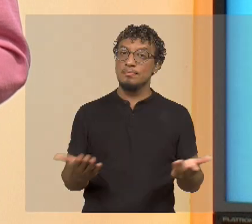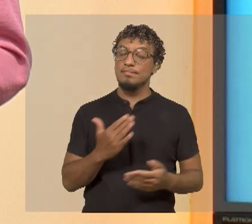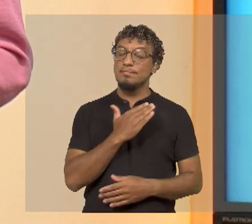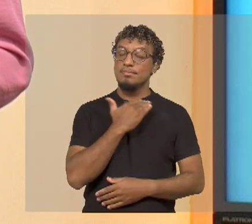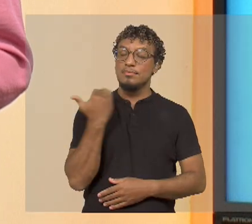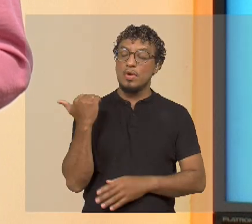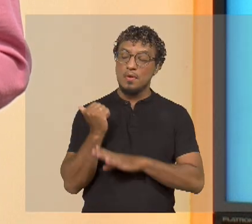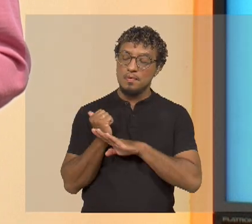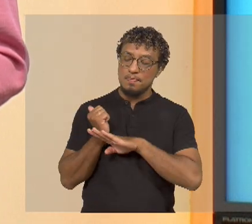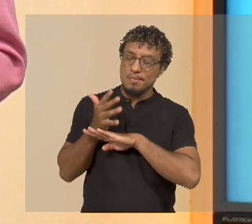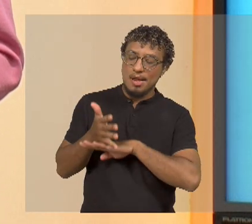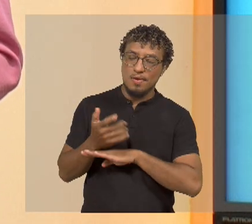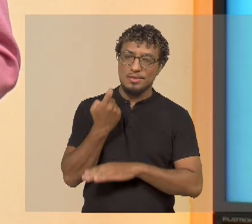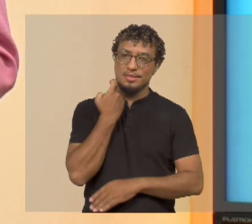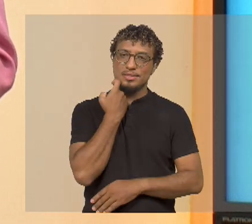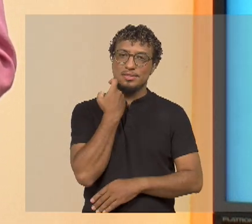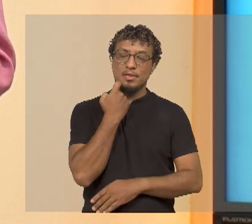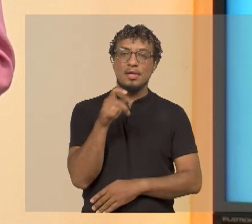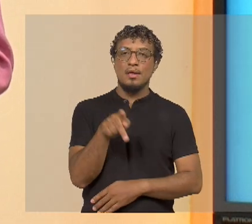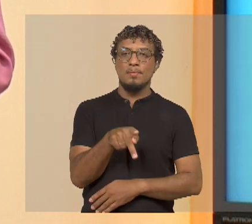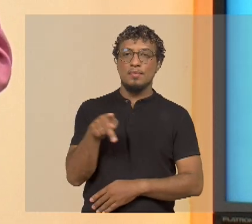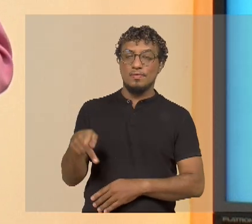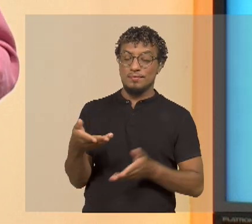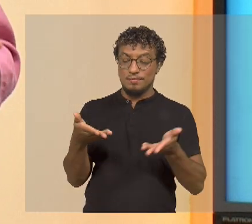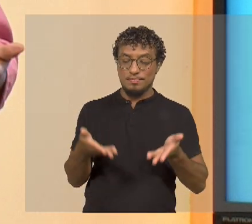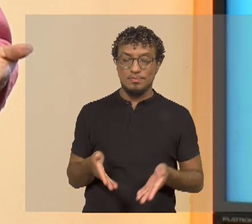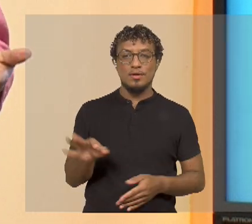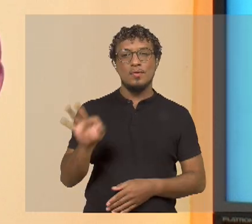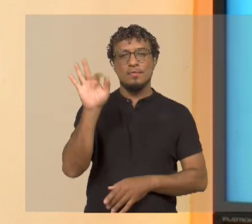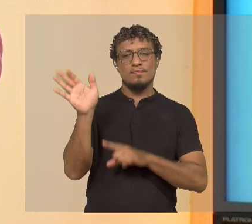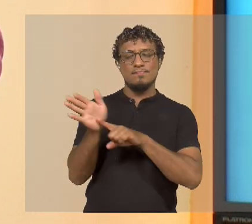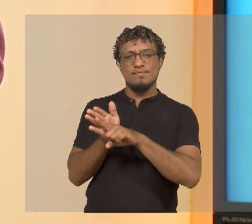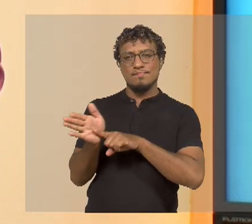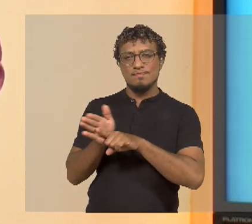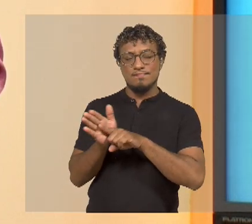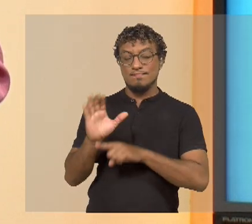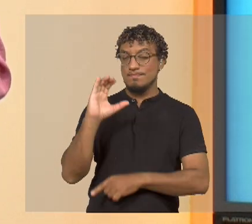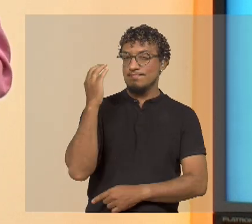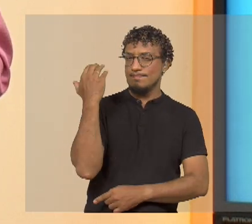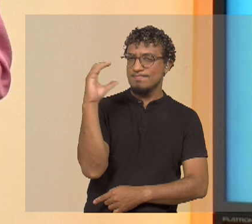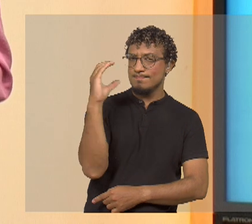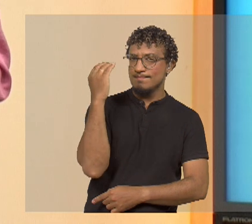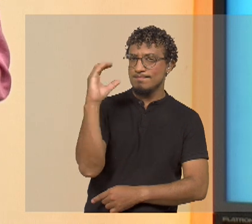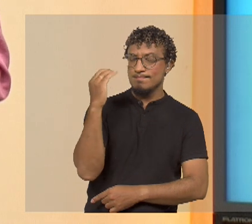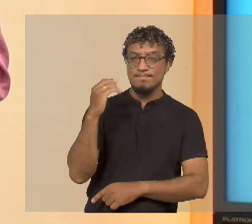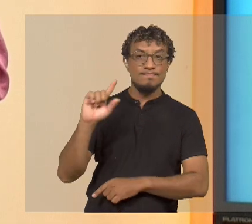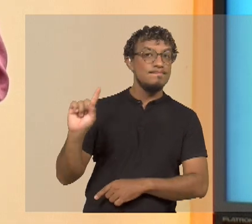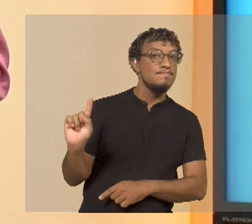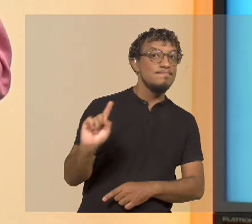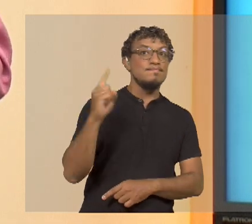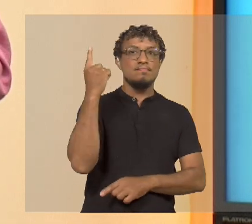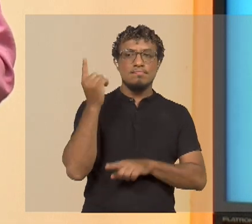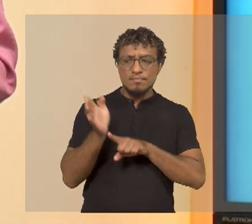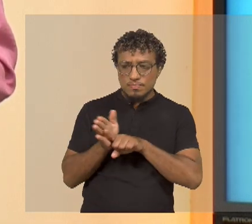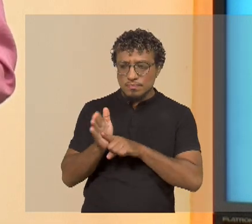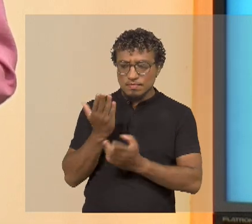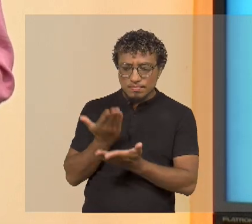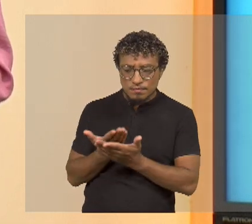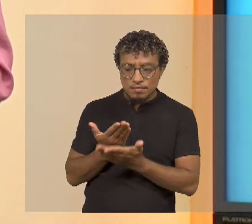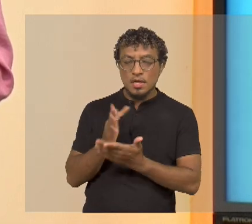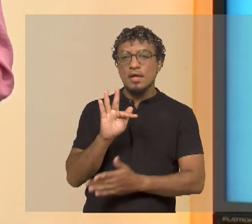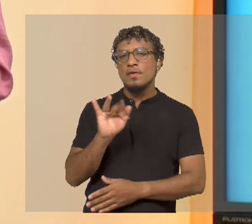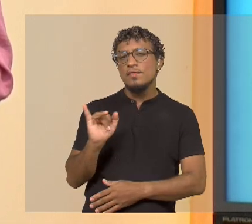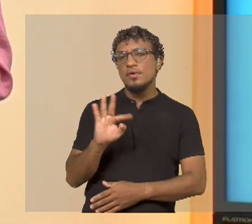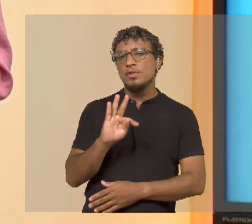Morreu na madrugada desta sexta-feira a professora da UFMA, pesquisadora, cientista e pioneira no estudo da fitoterapia